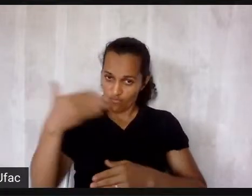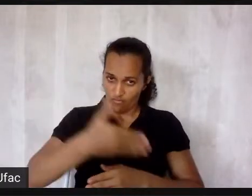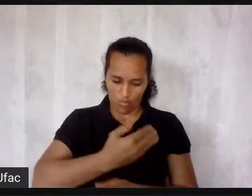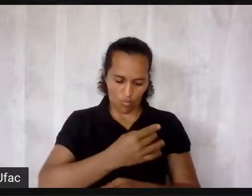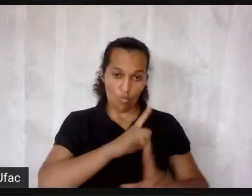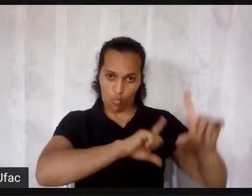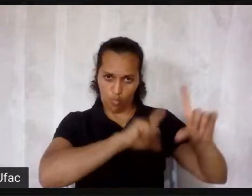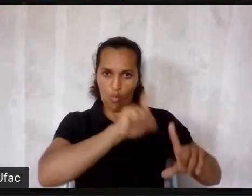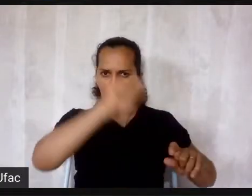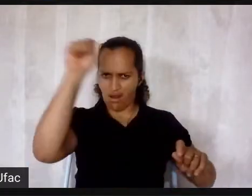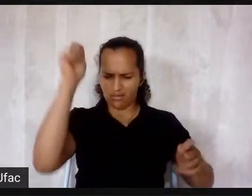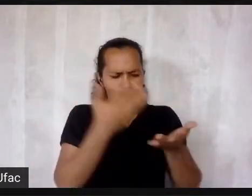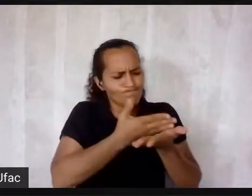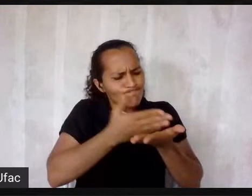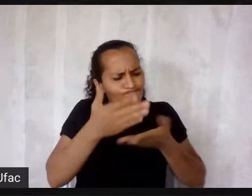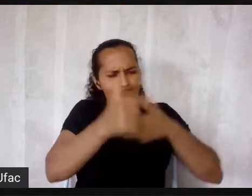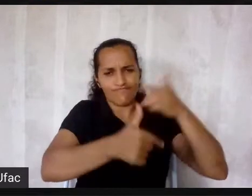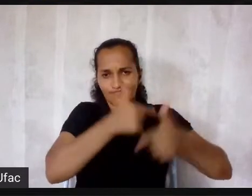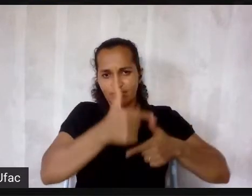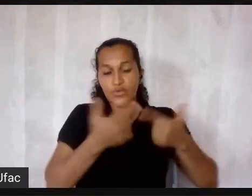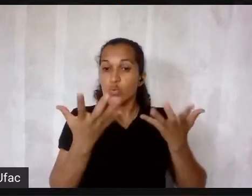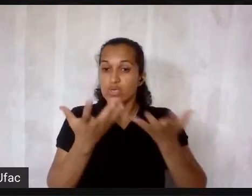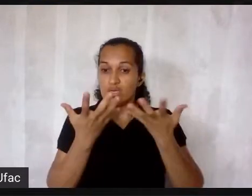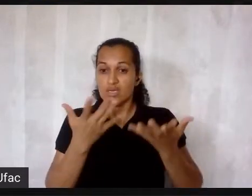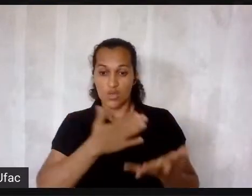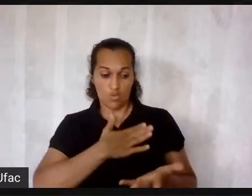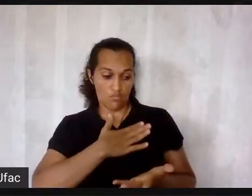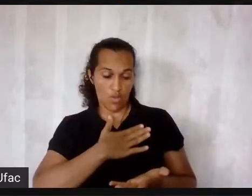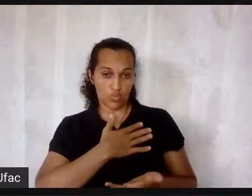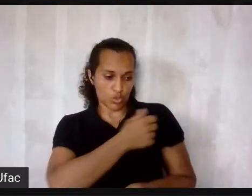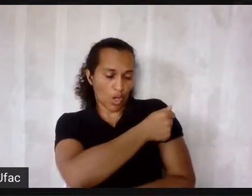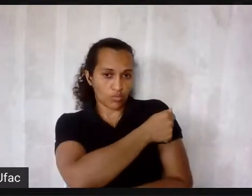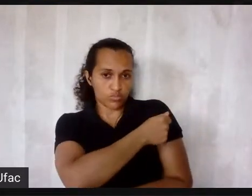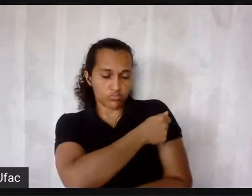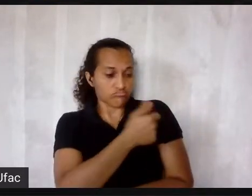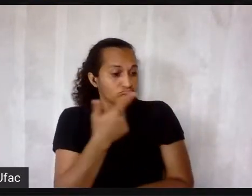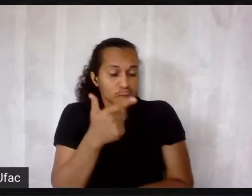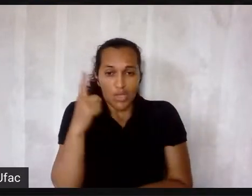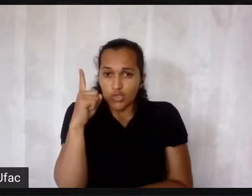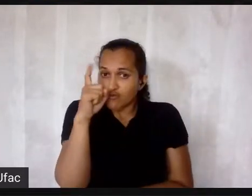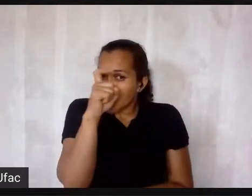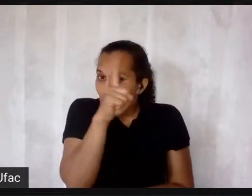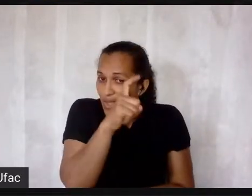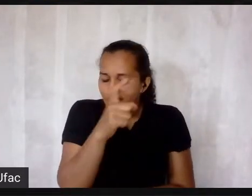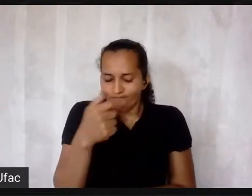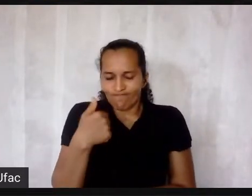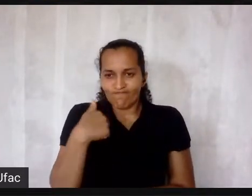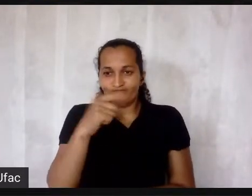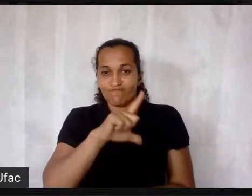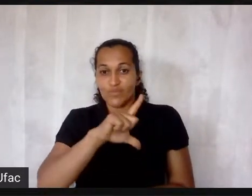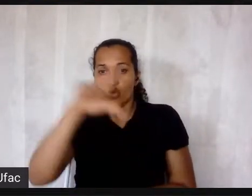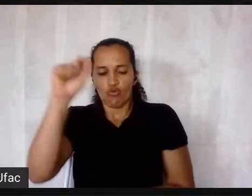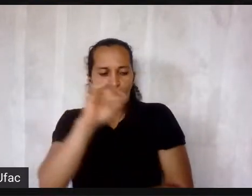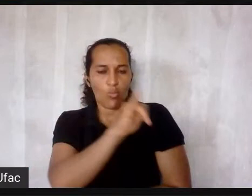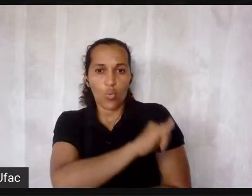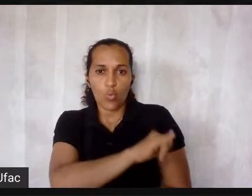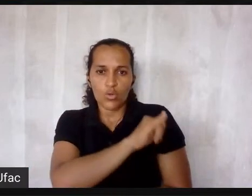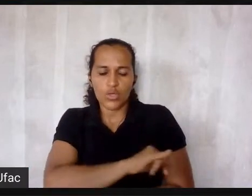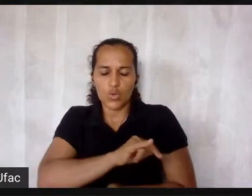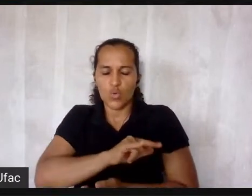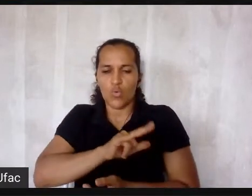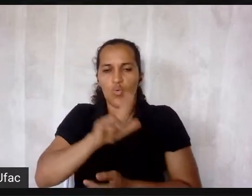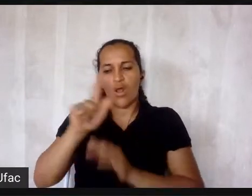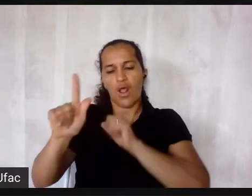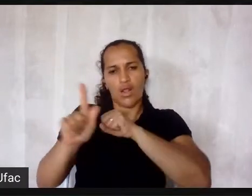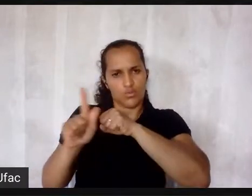eu queria que meus alunos não tivessem as dificuldades que eu tive quando eu saí do Acre para Rio de Janeiro para fazer graduação. Eu